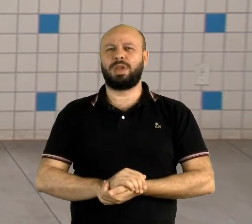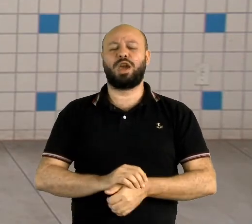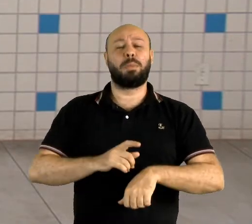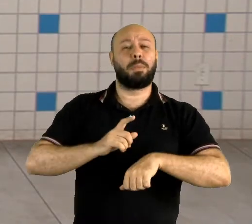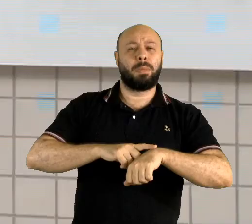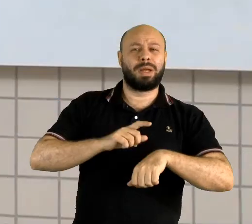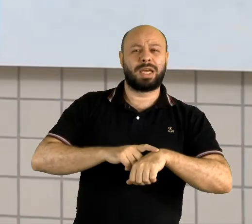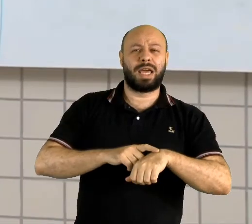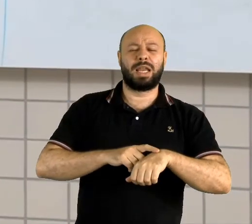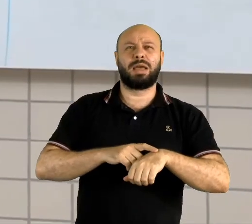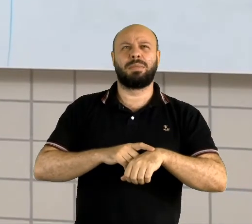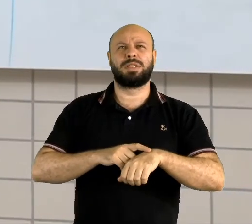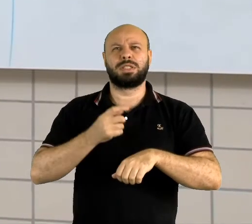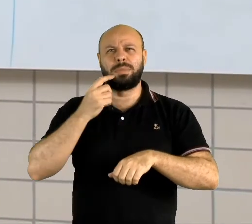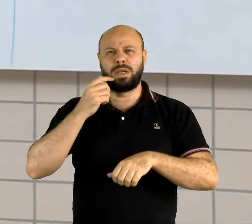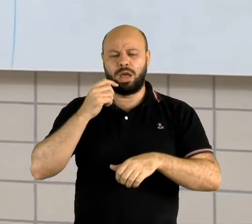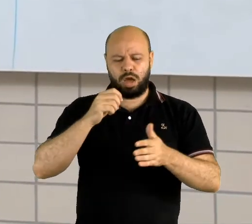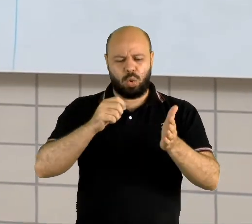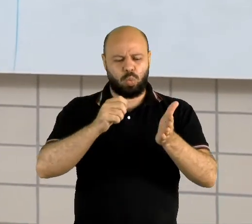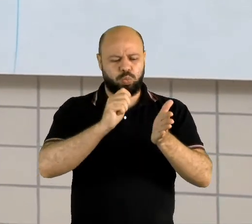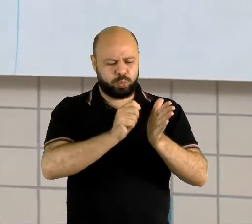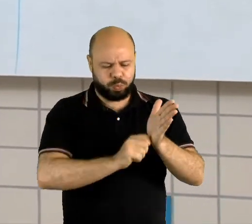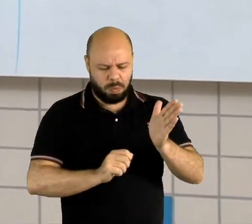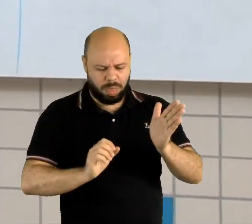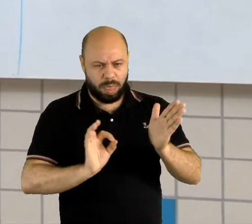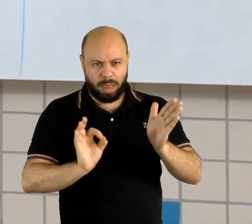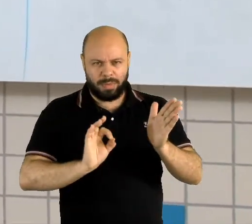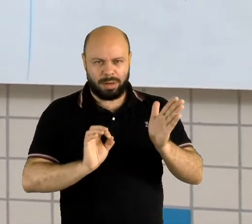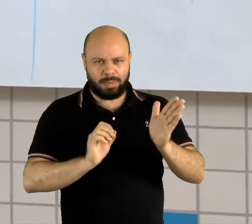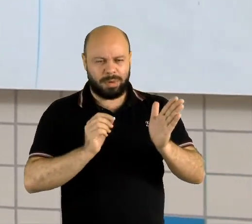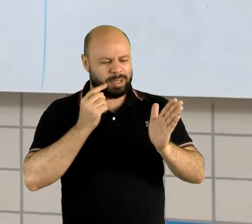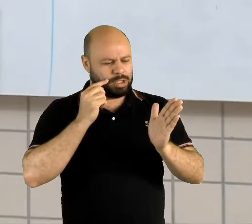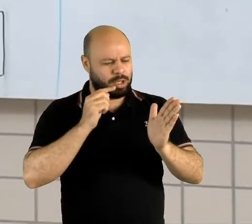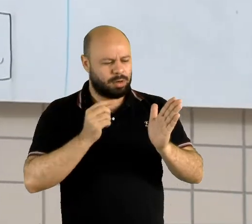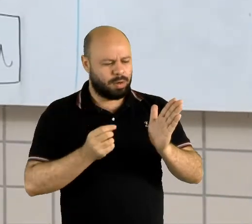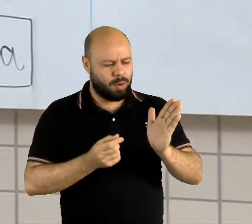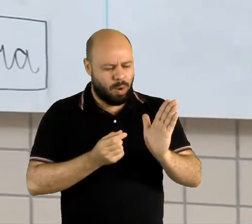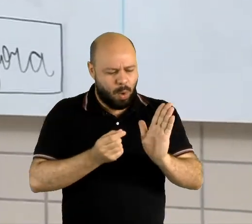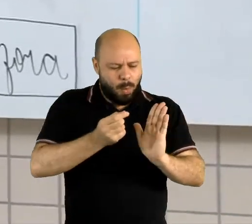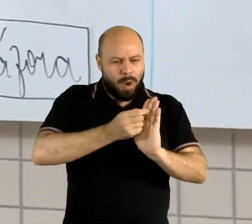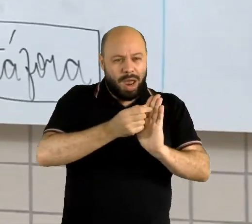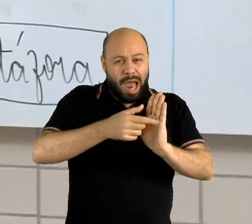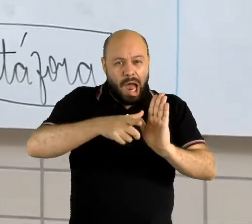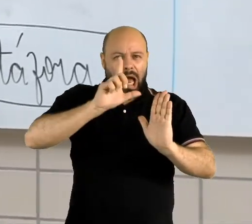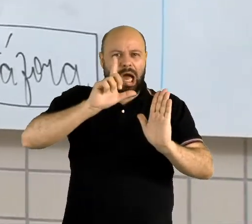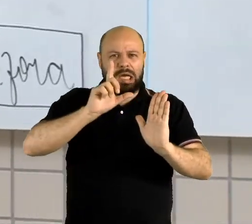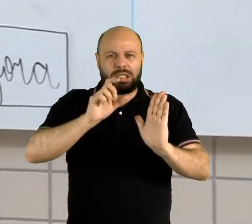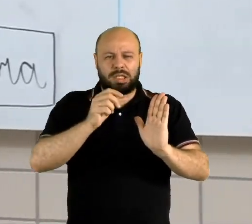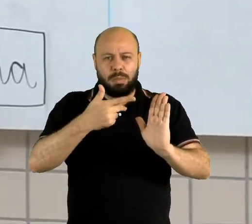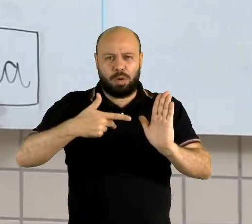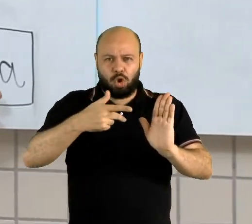quiser antecipar uma informação por meio de um pronome, eu vou estar